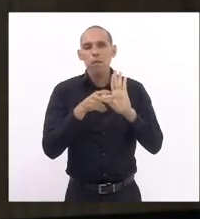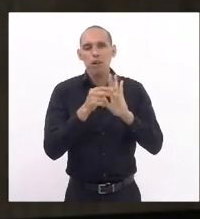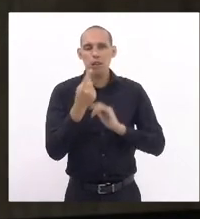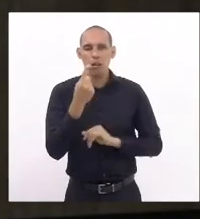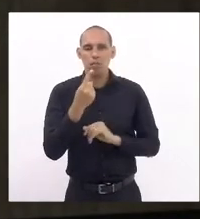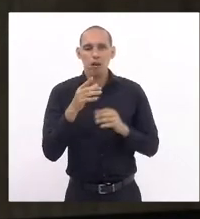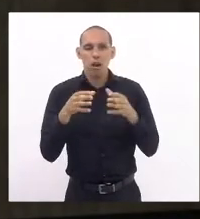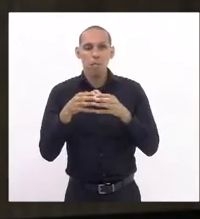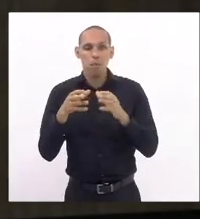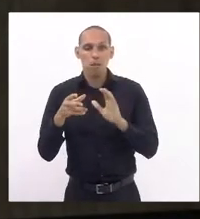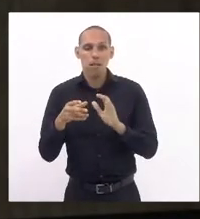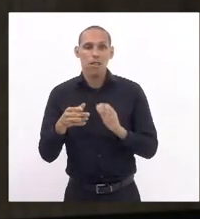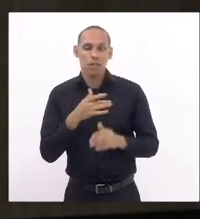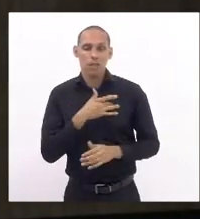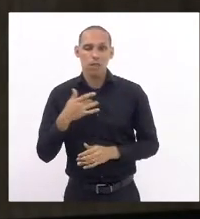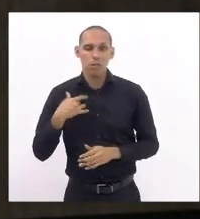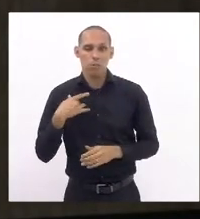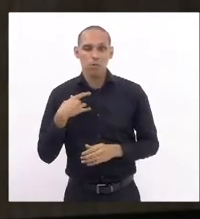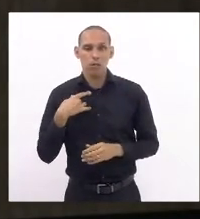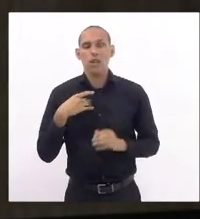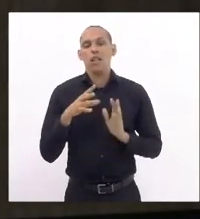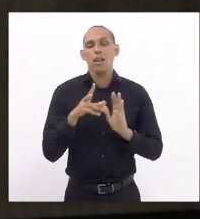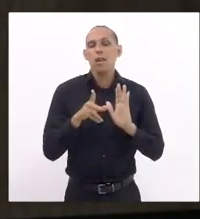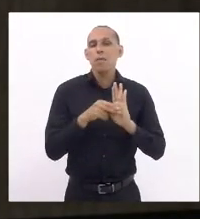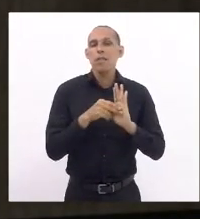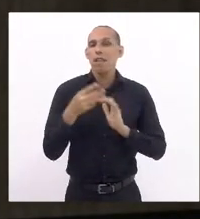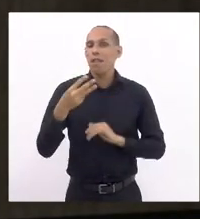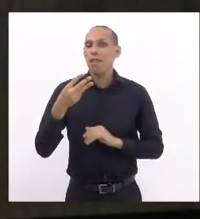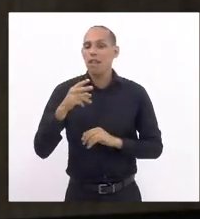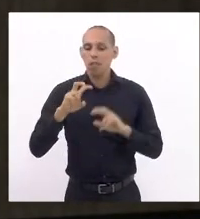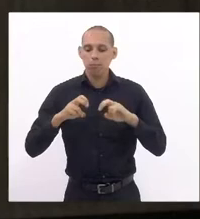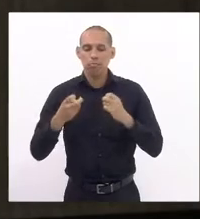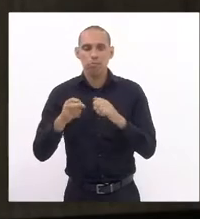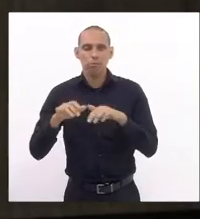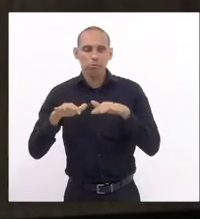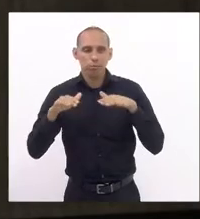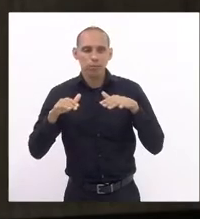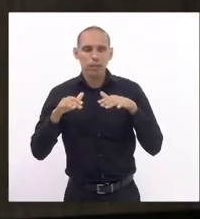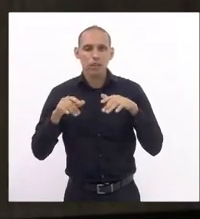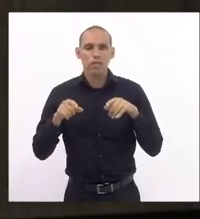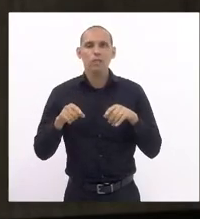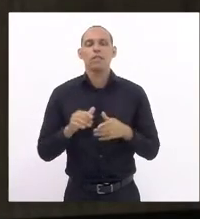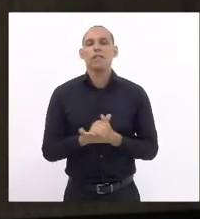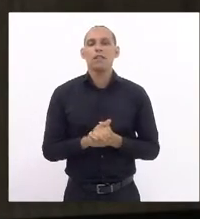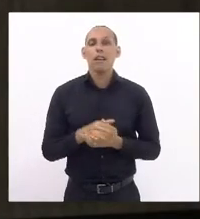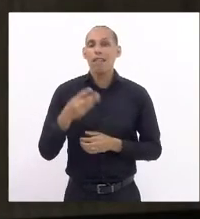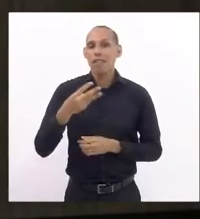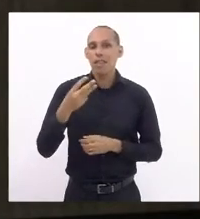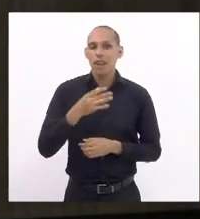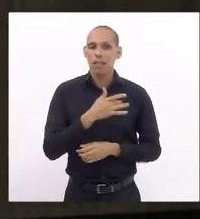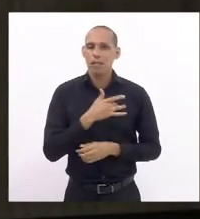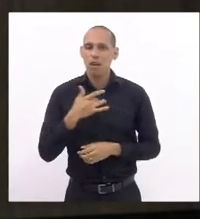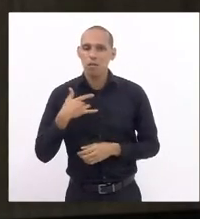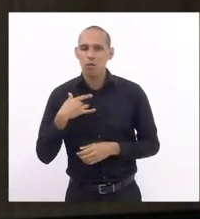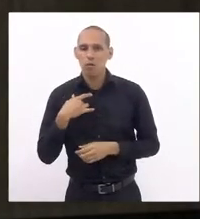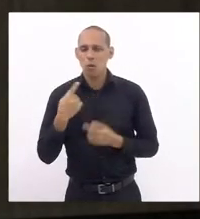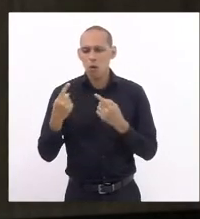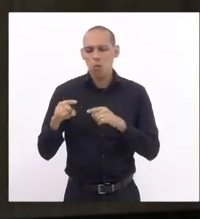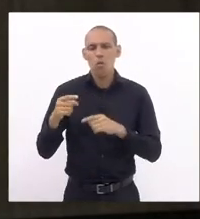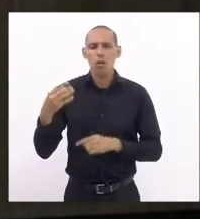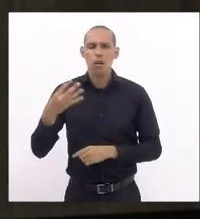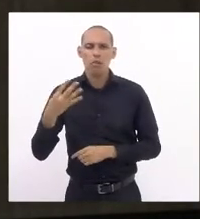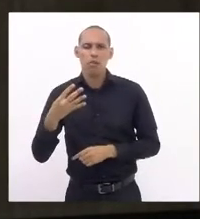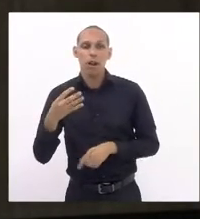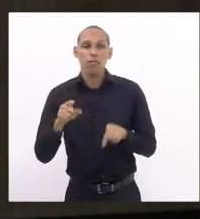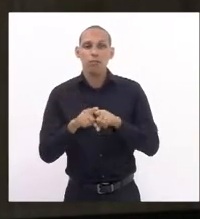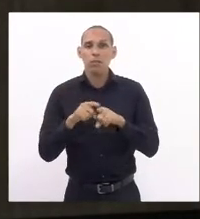Saúde, emenda 3 de plenário, a emenda 2 da Comissão de Saúde, emenda 2 de plenário. Contrário à emenda 4, concluindo